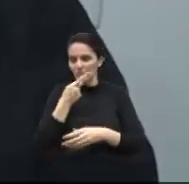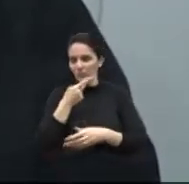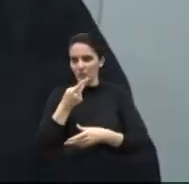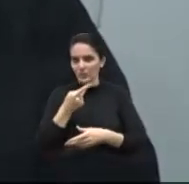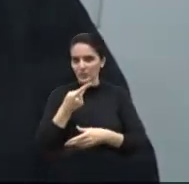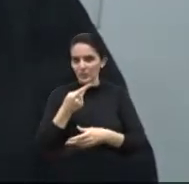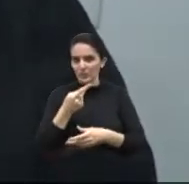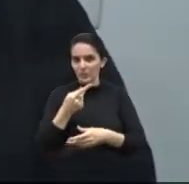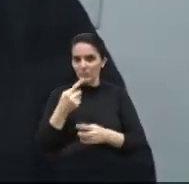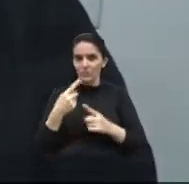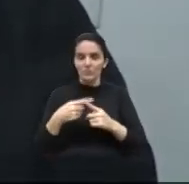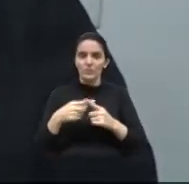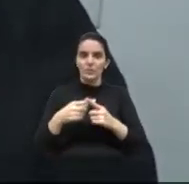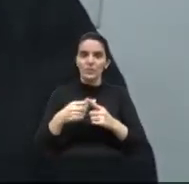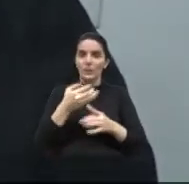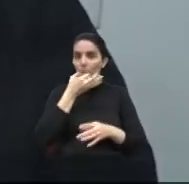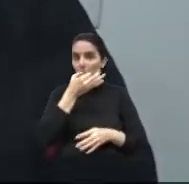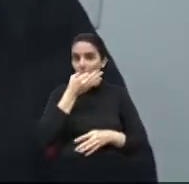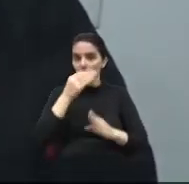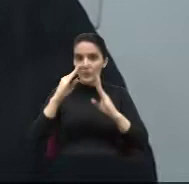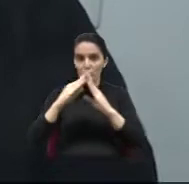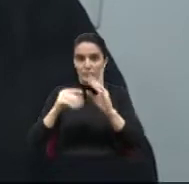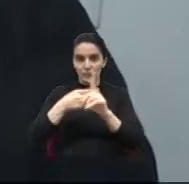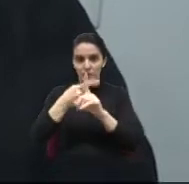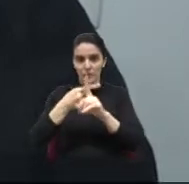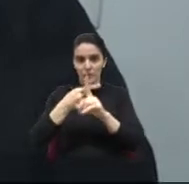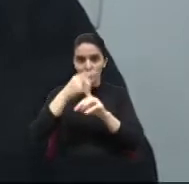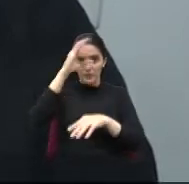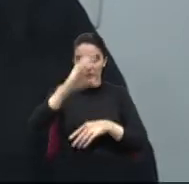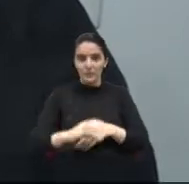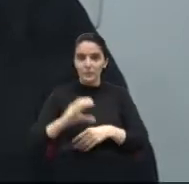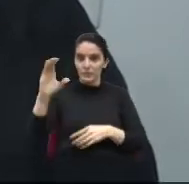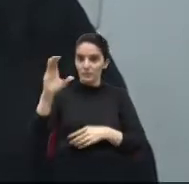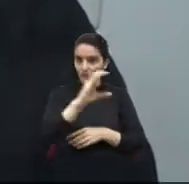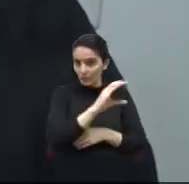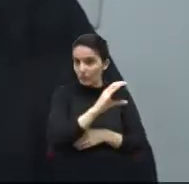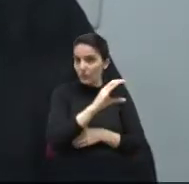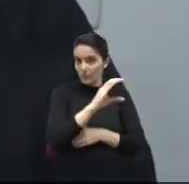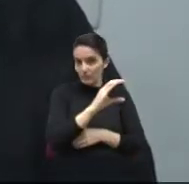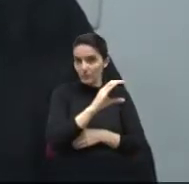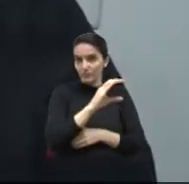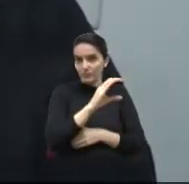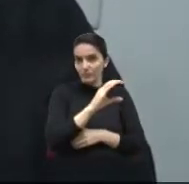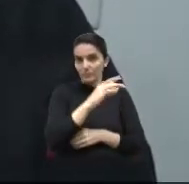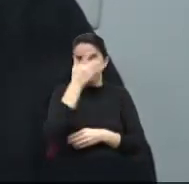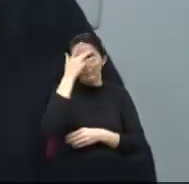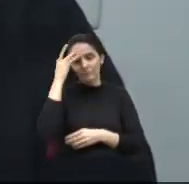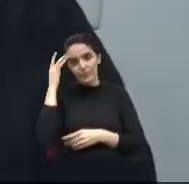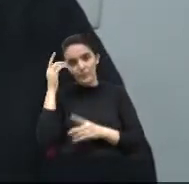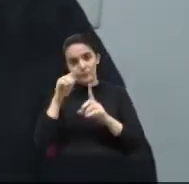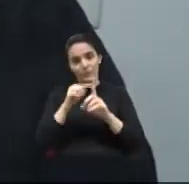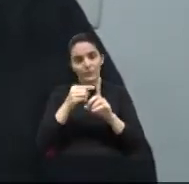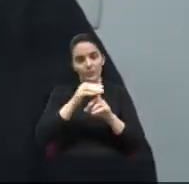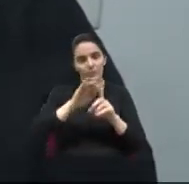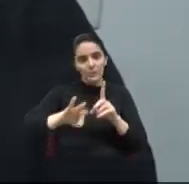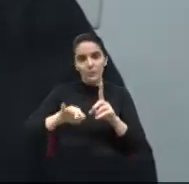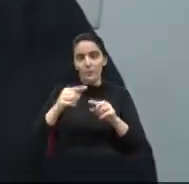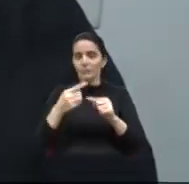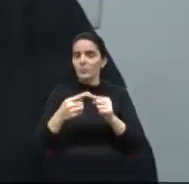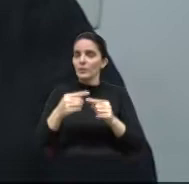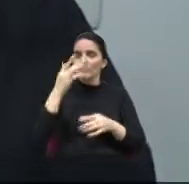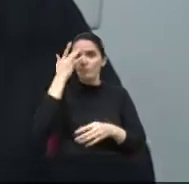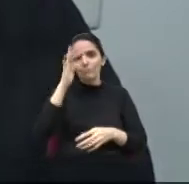é a colocação da Igreja Católica. Essa é a colocação da Igreja Católica. Muitos abortam porque não têm o conhecimento. Está errado, está